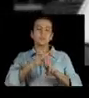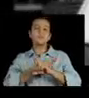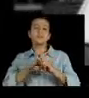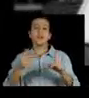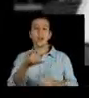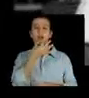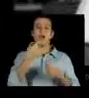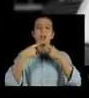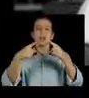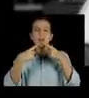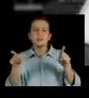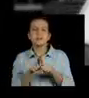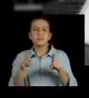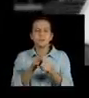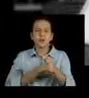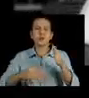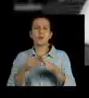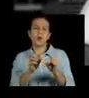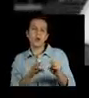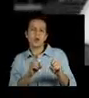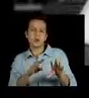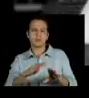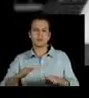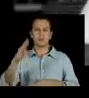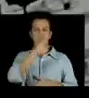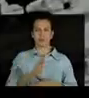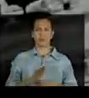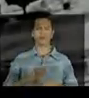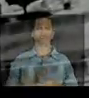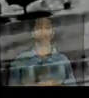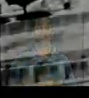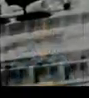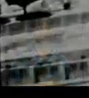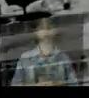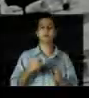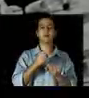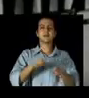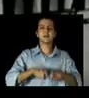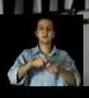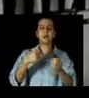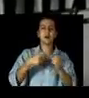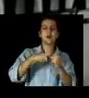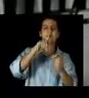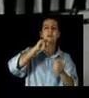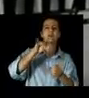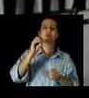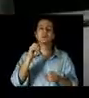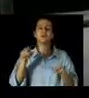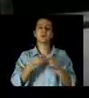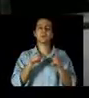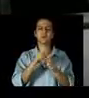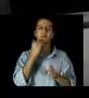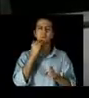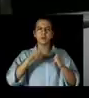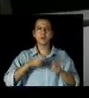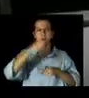era uma crítica à educação brasileira. Em Angicos, uma pequena cidade no sertão do Rio Grande